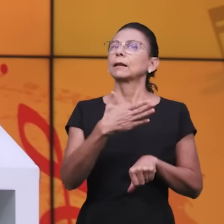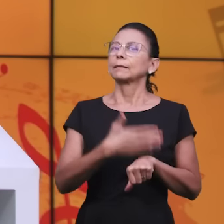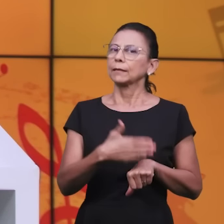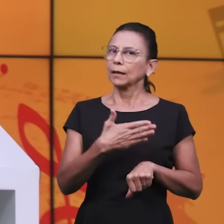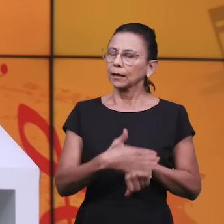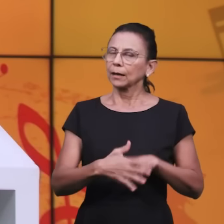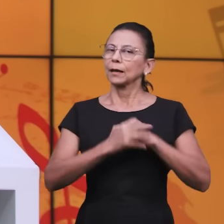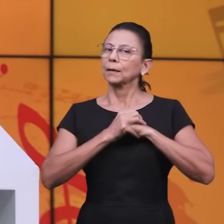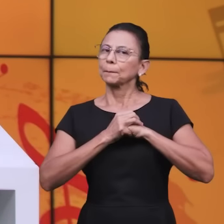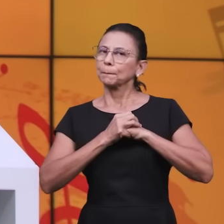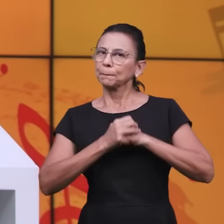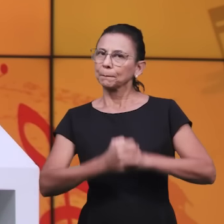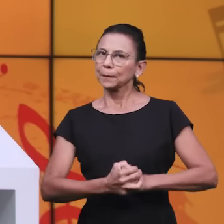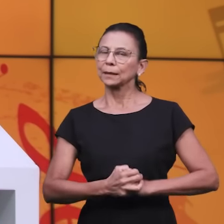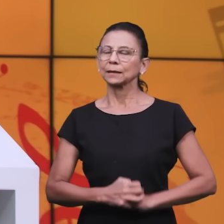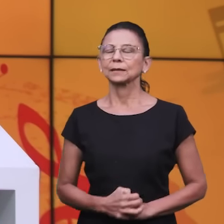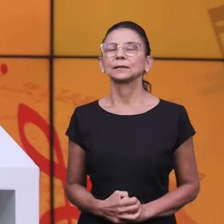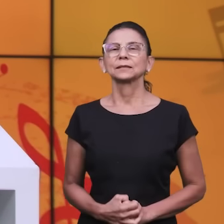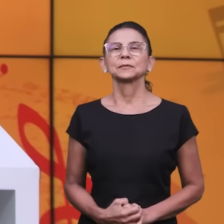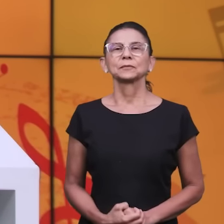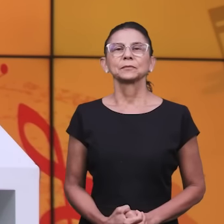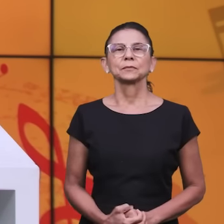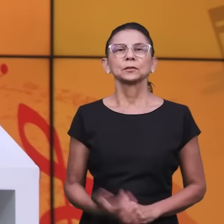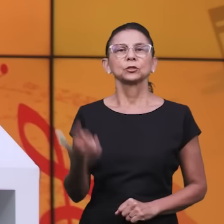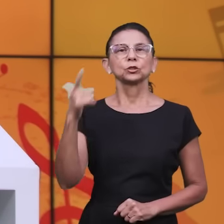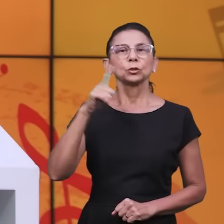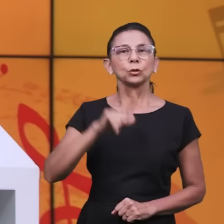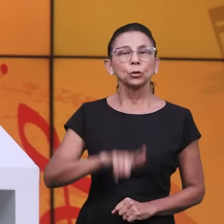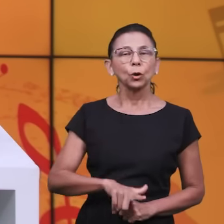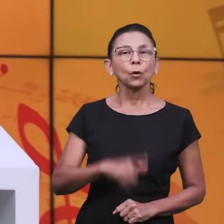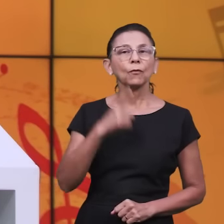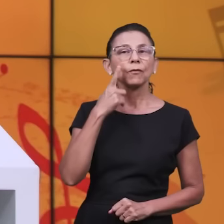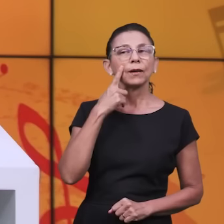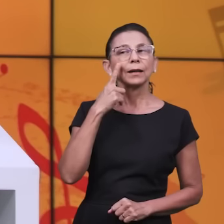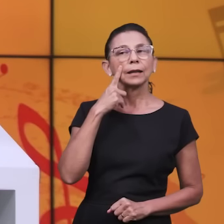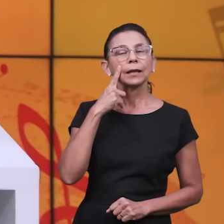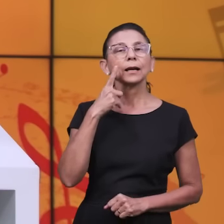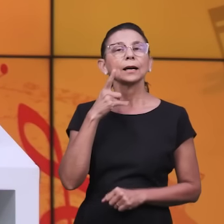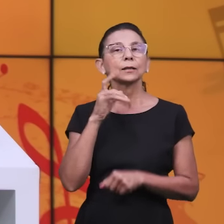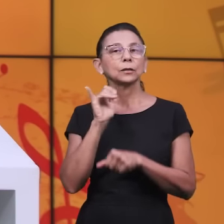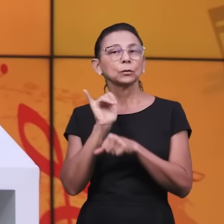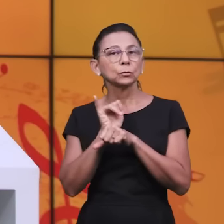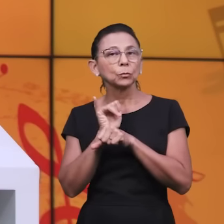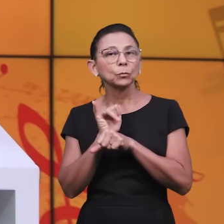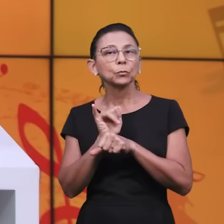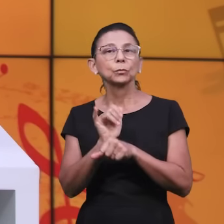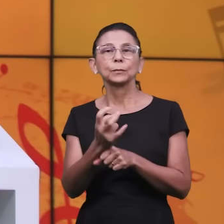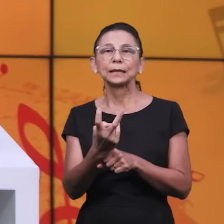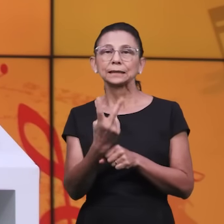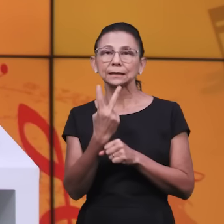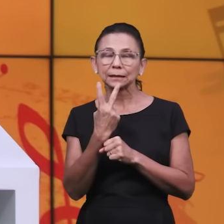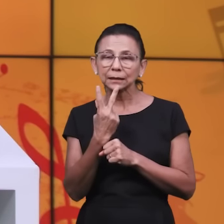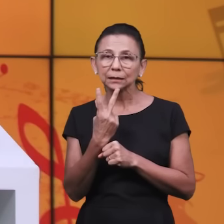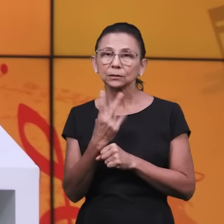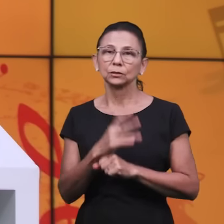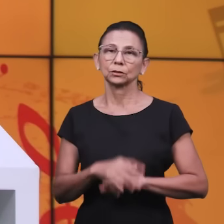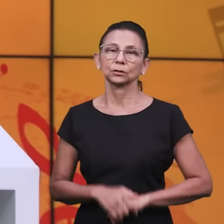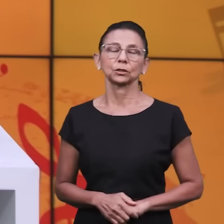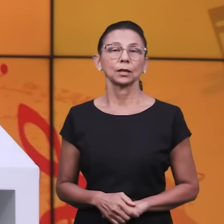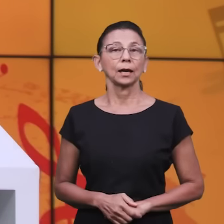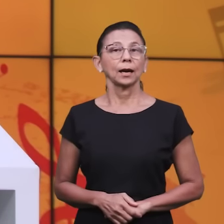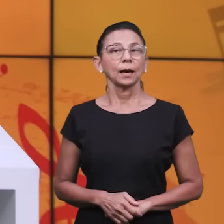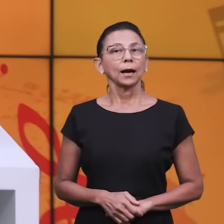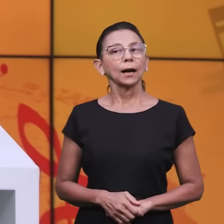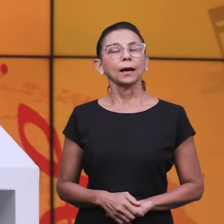a treinar bastante. Amém? Volta, assiste novamente e acompanha, porque